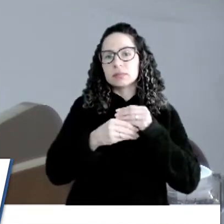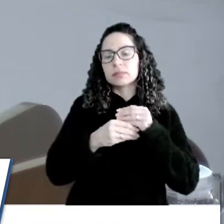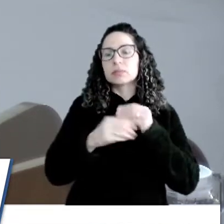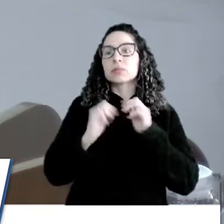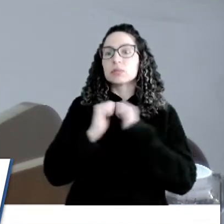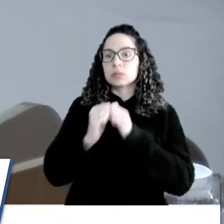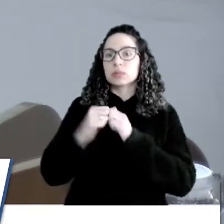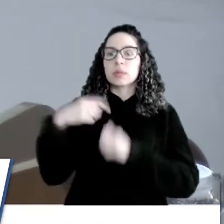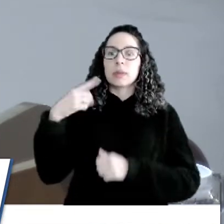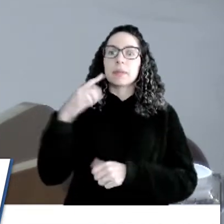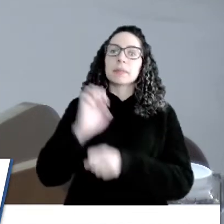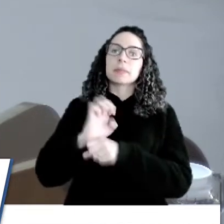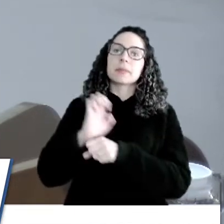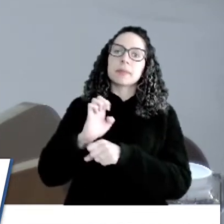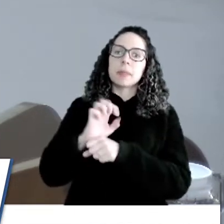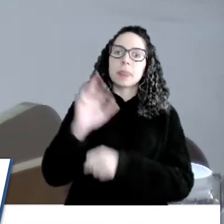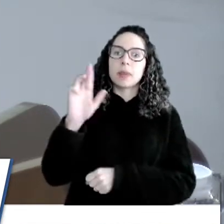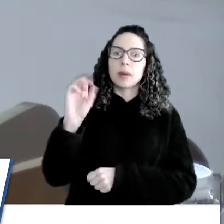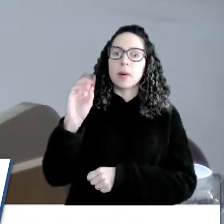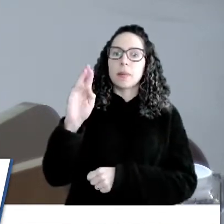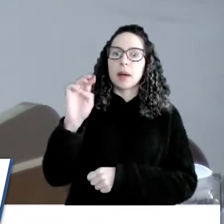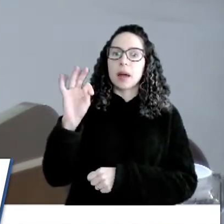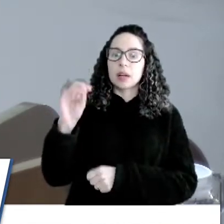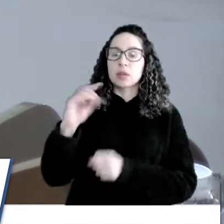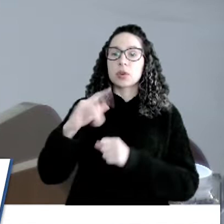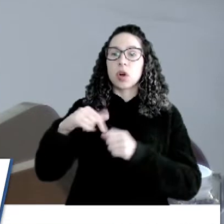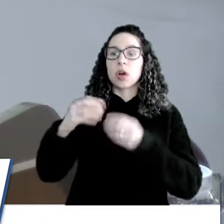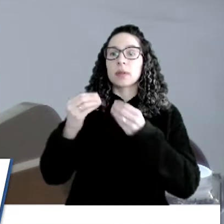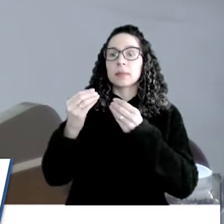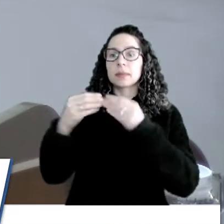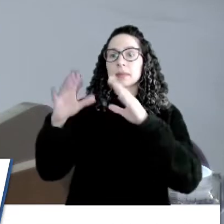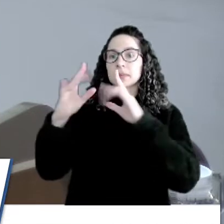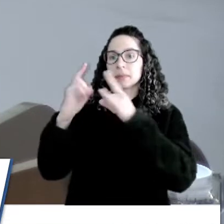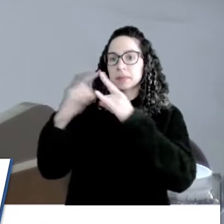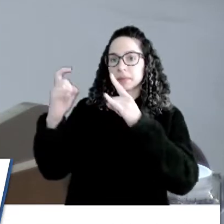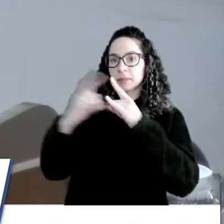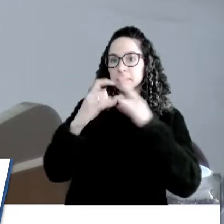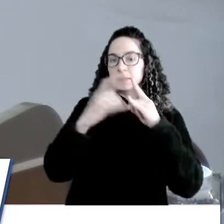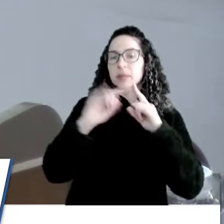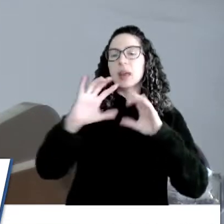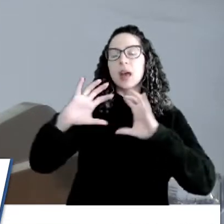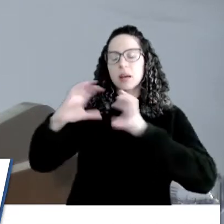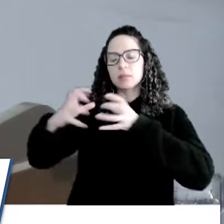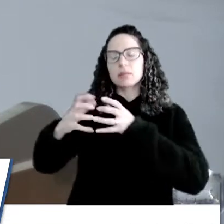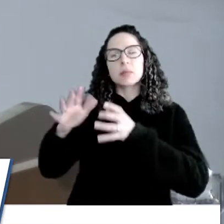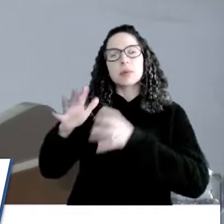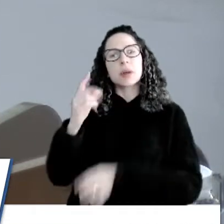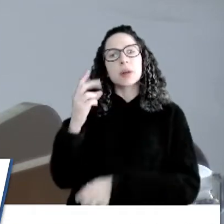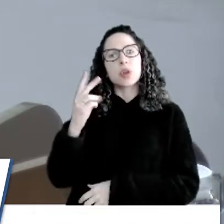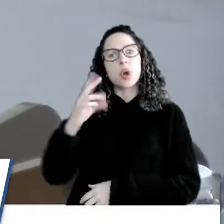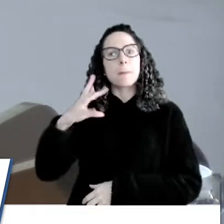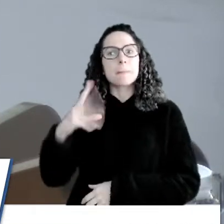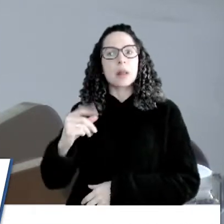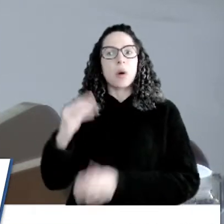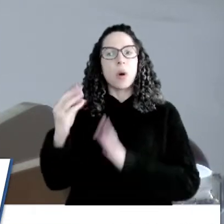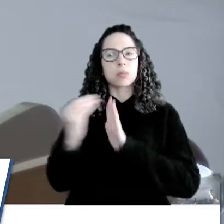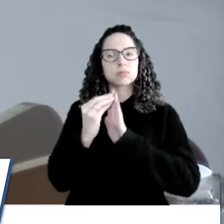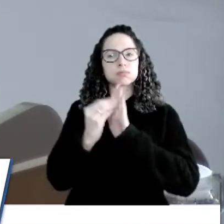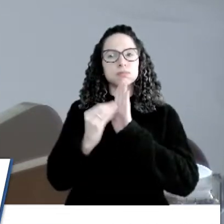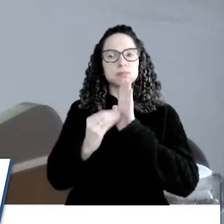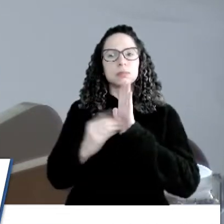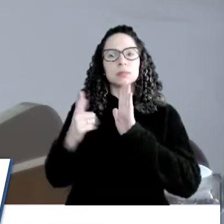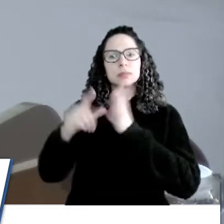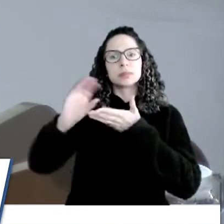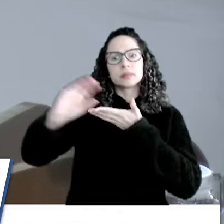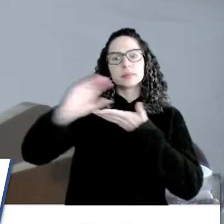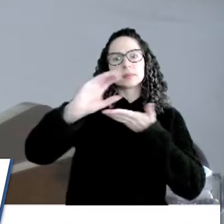Roberto Engler, nós enviamos para as entidades. Isso faz parte de um pacote de quase 2 milhões em emendas que nós distribuímos para